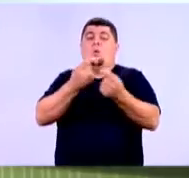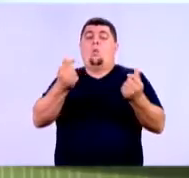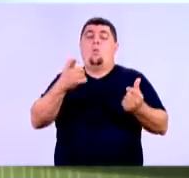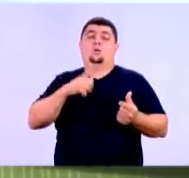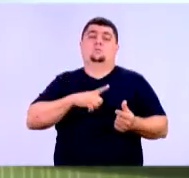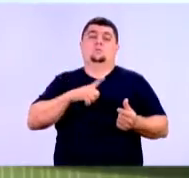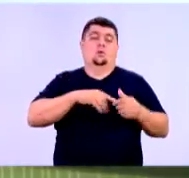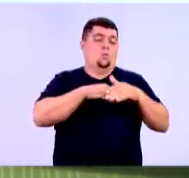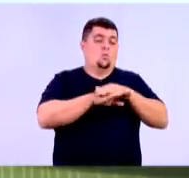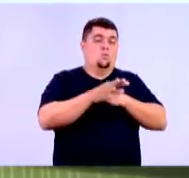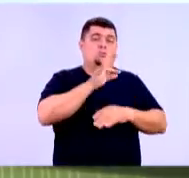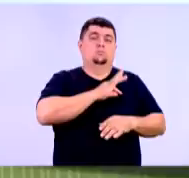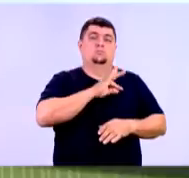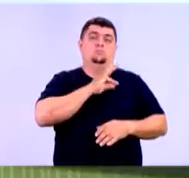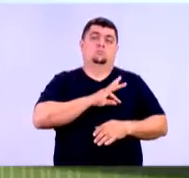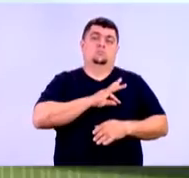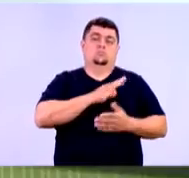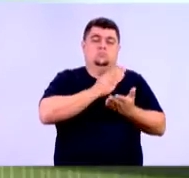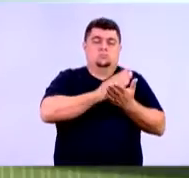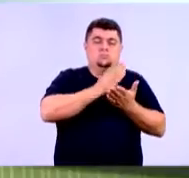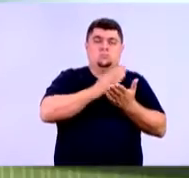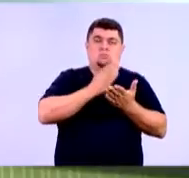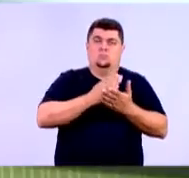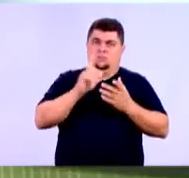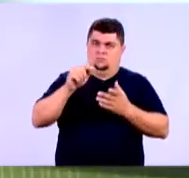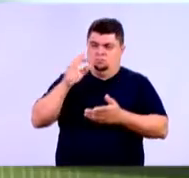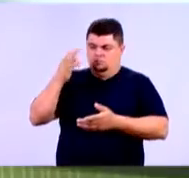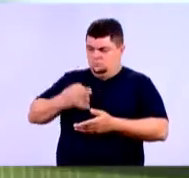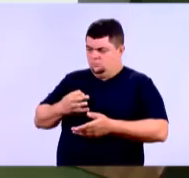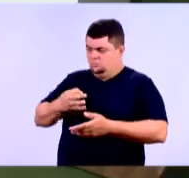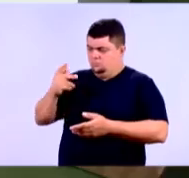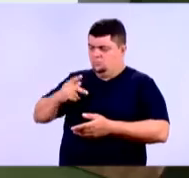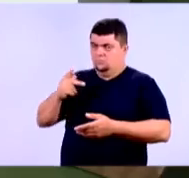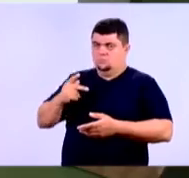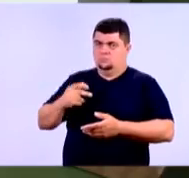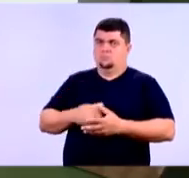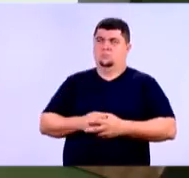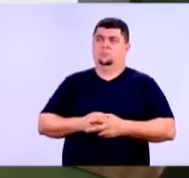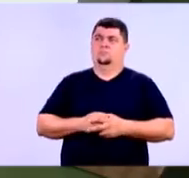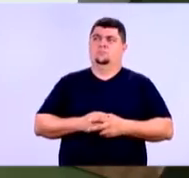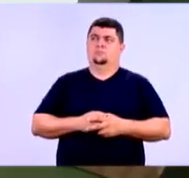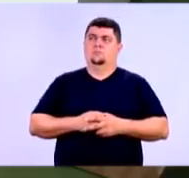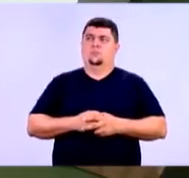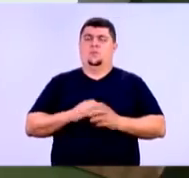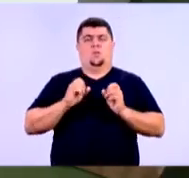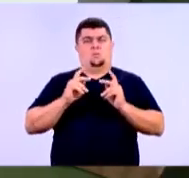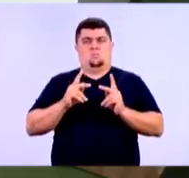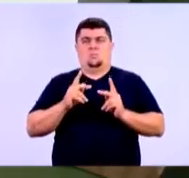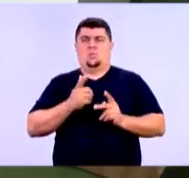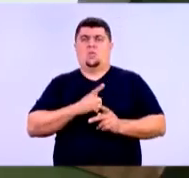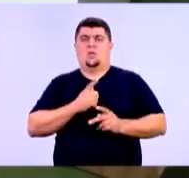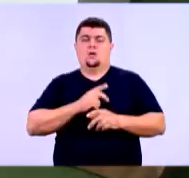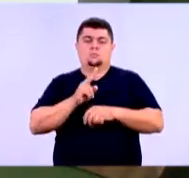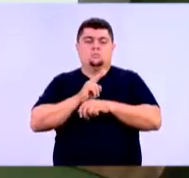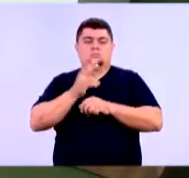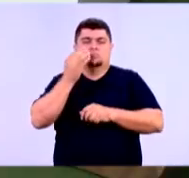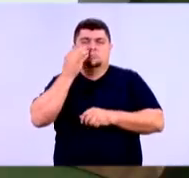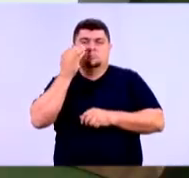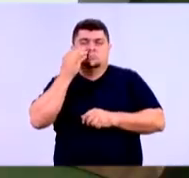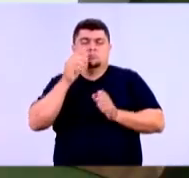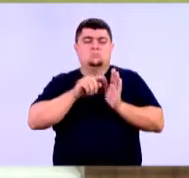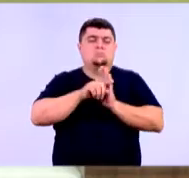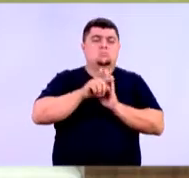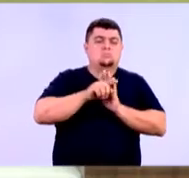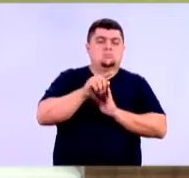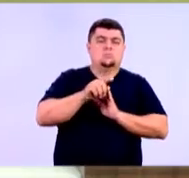essa empresa precisa de crédito. É isso, professor? Quer alguma coisa a comentar? Exatamente. Aí é verificado, então, como a professora disse,